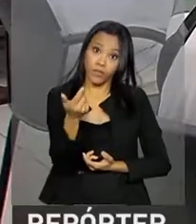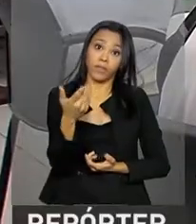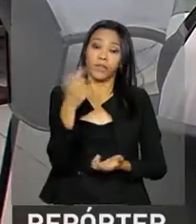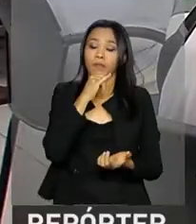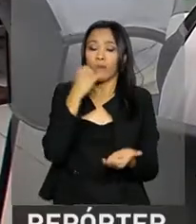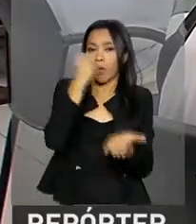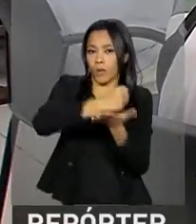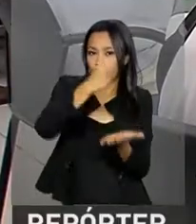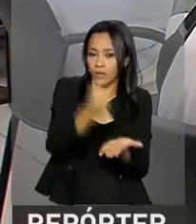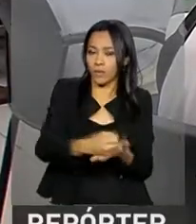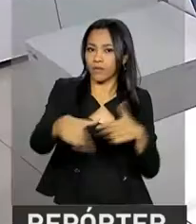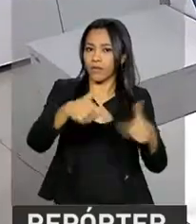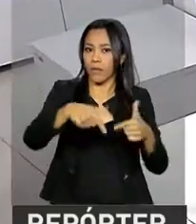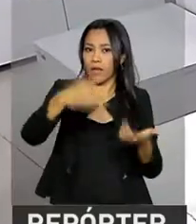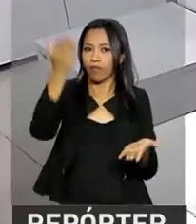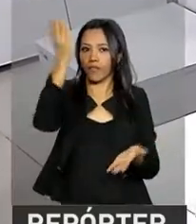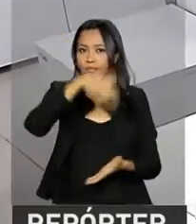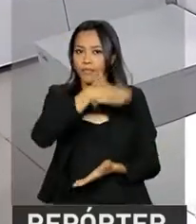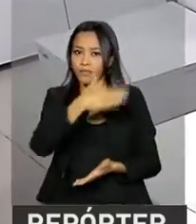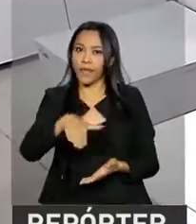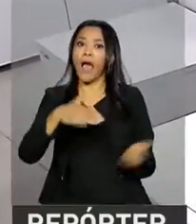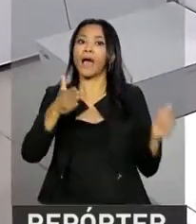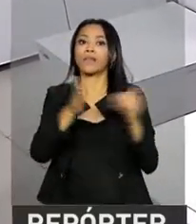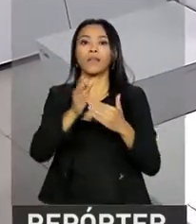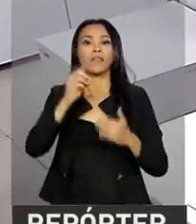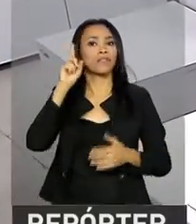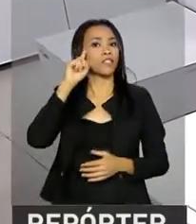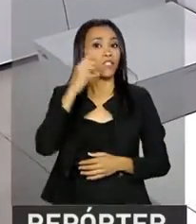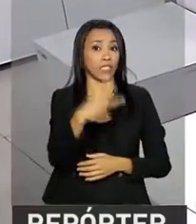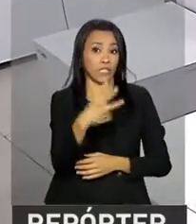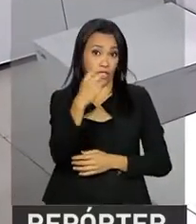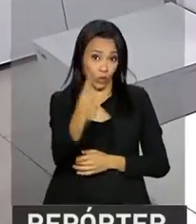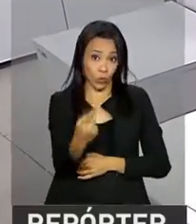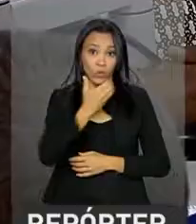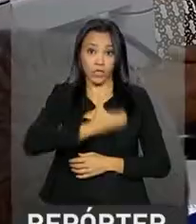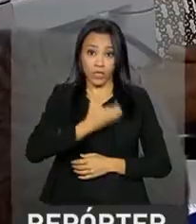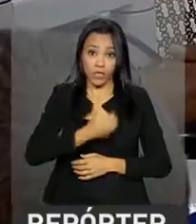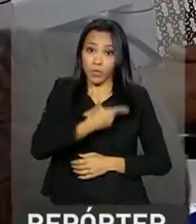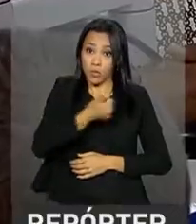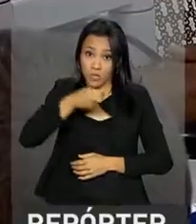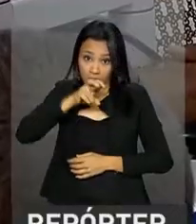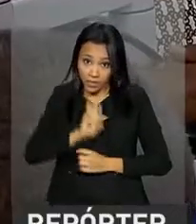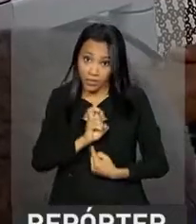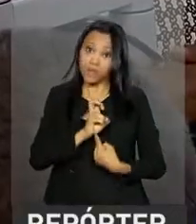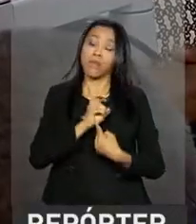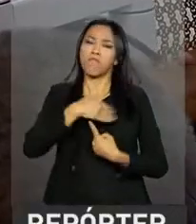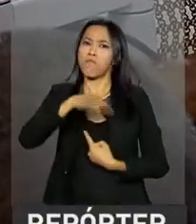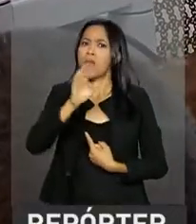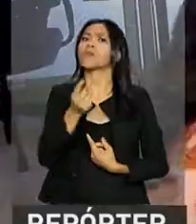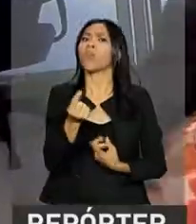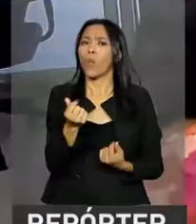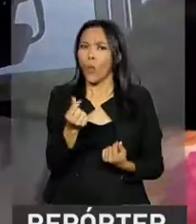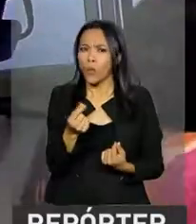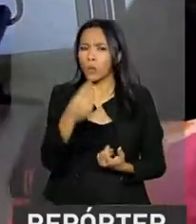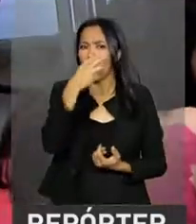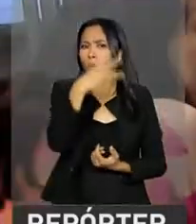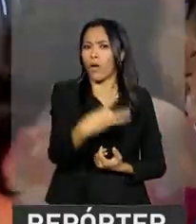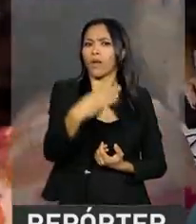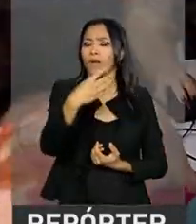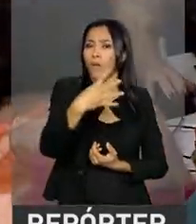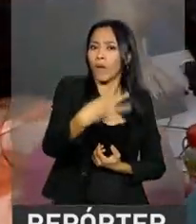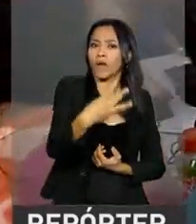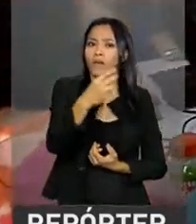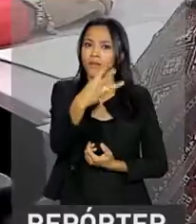de trabalhos encerrados até 31 de dezembro de 2015 são estimados em mais de 43 bilhões